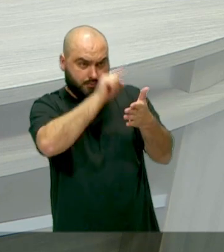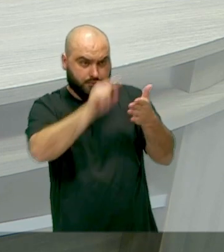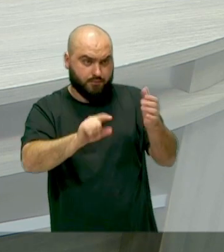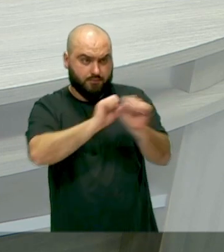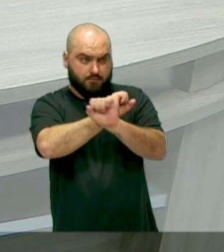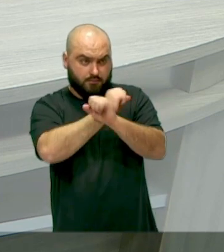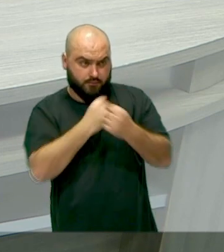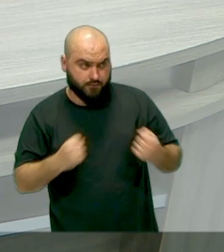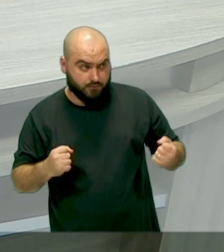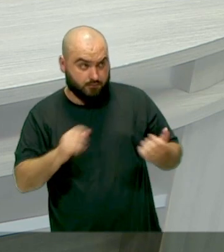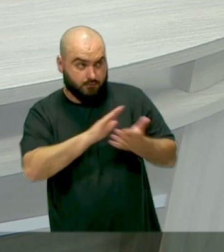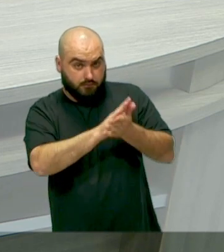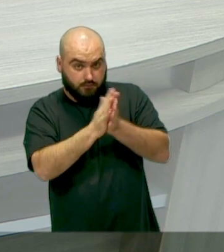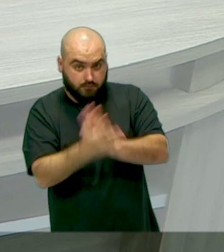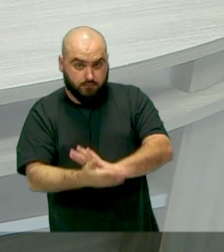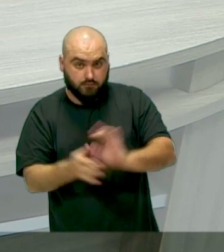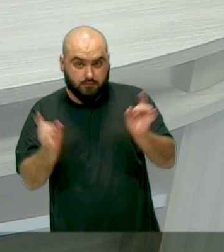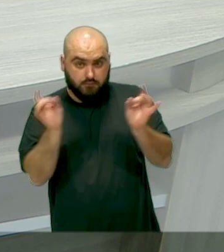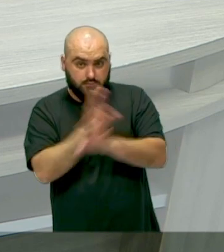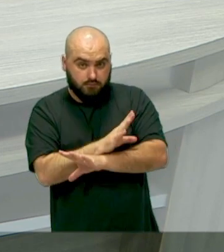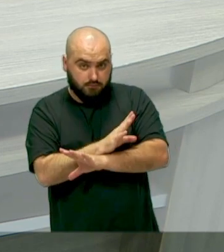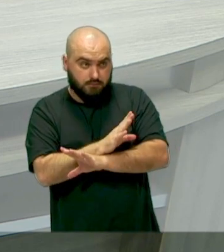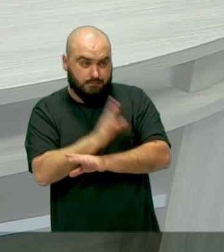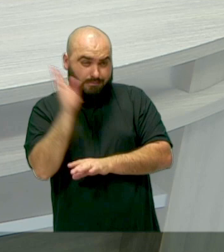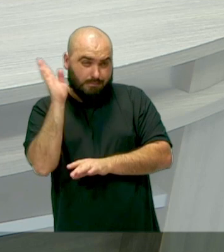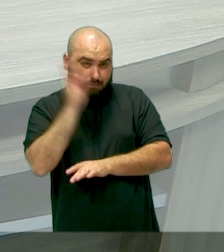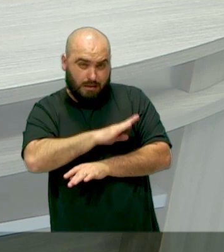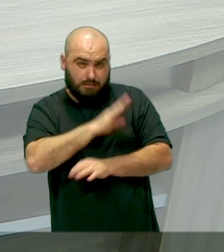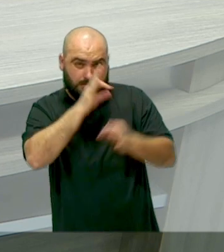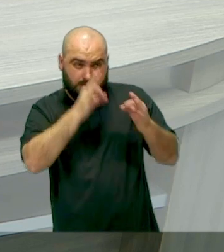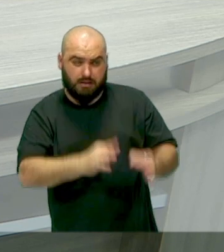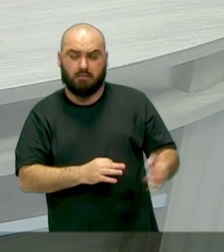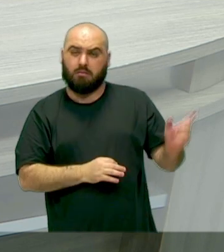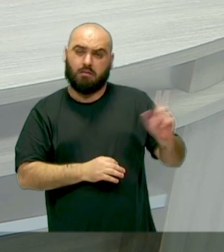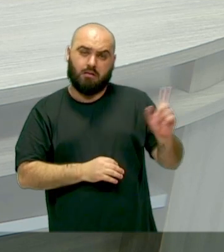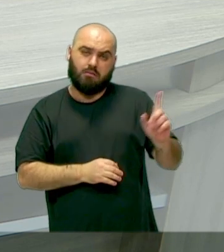uma abolição mal acabada. Né?